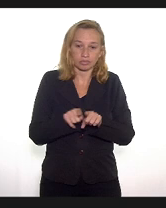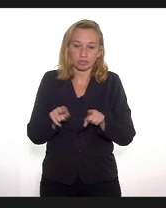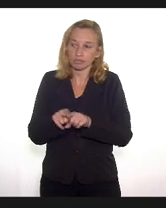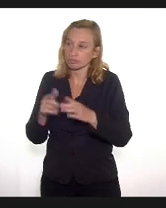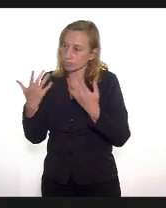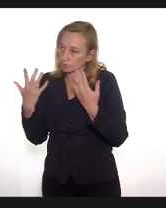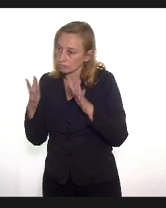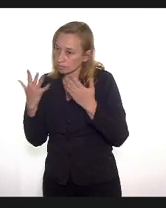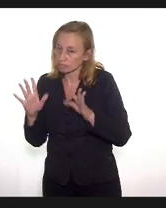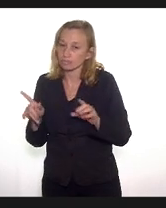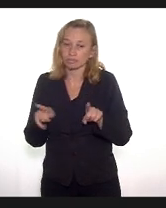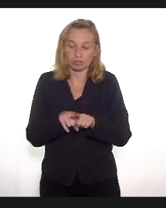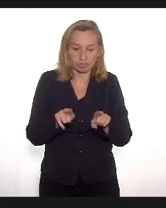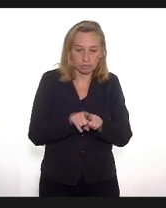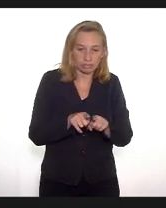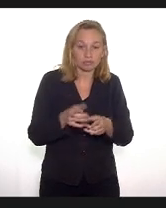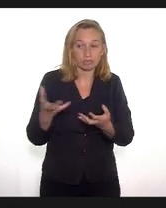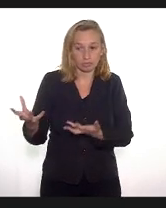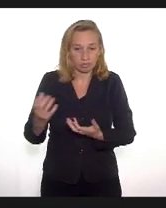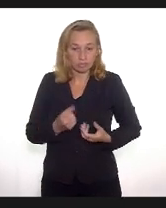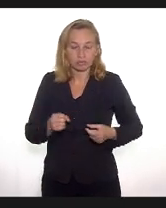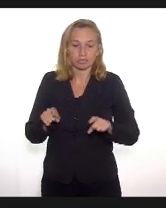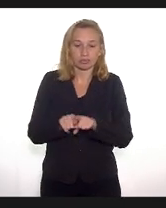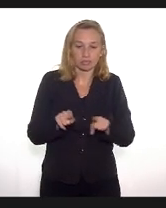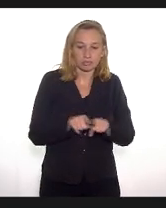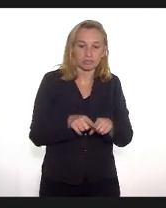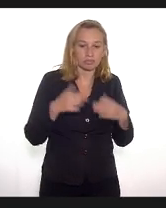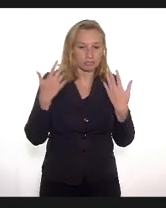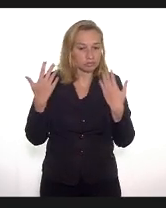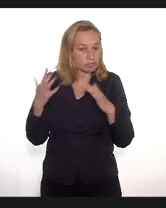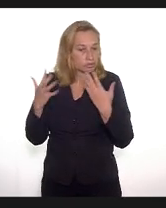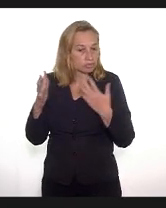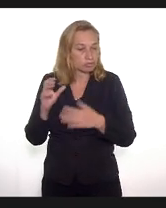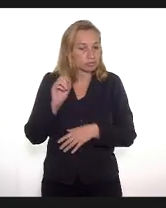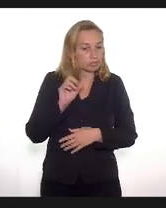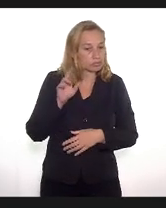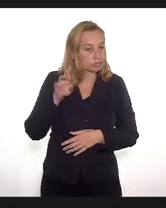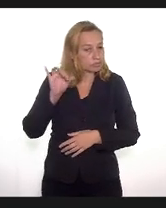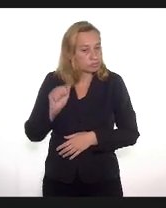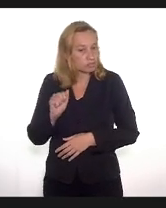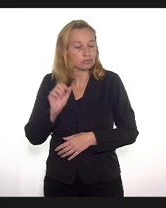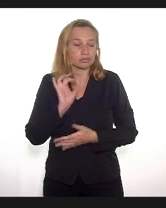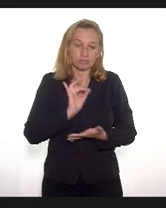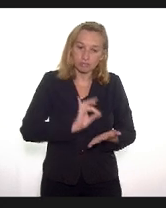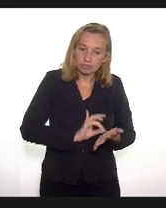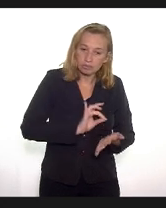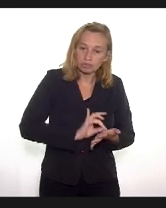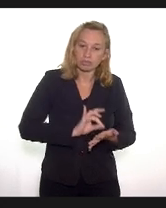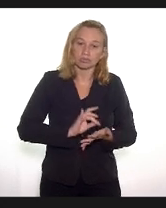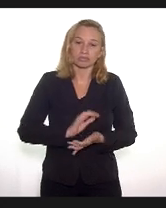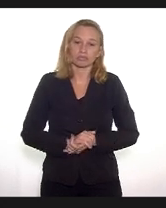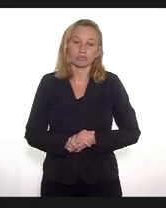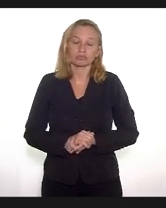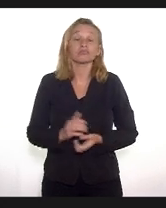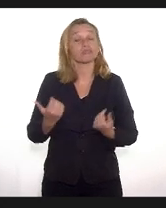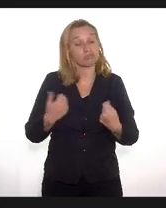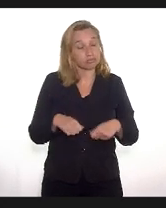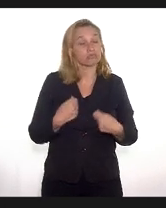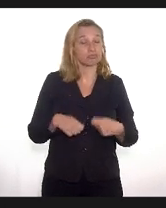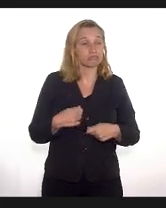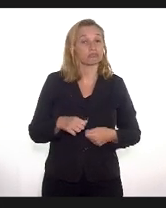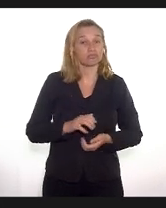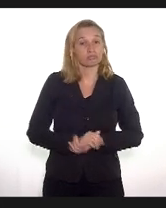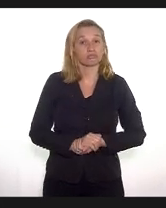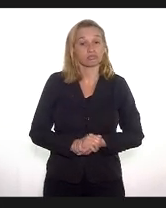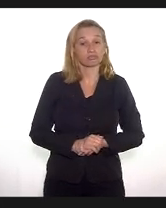né? A gente também recebe, né, elogios pela ouvidoria. Realmente a gente precisa,